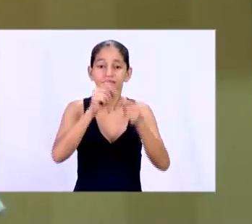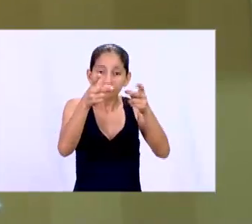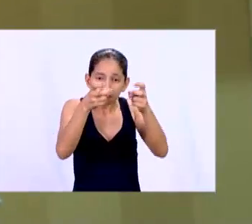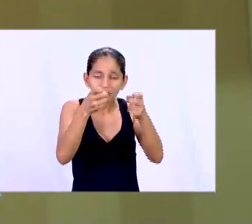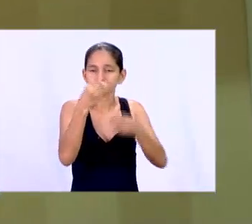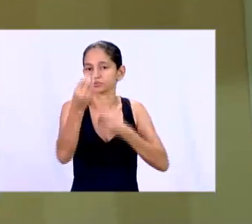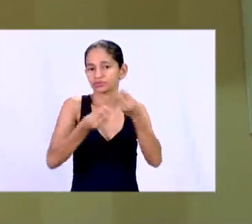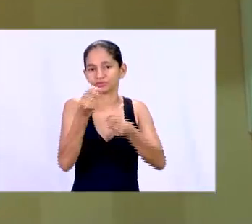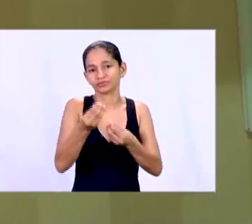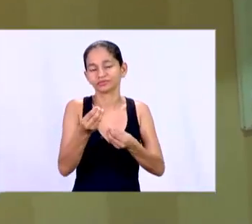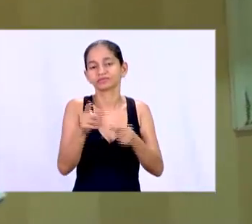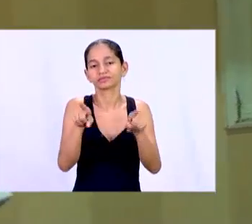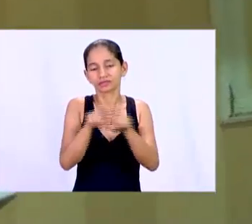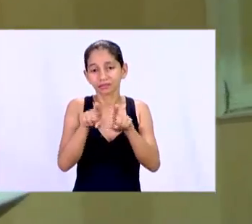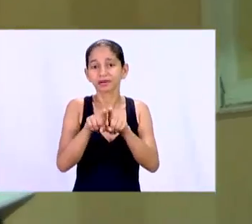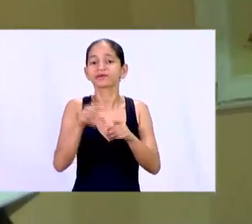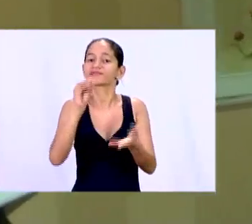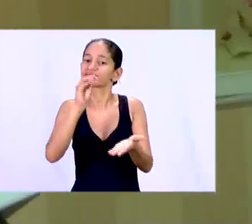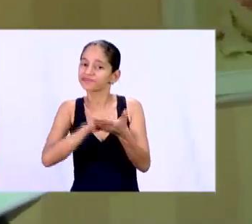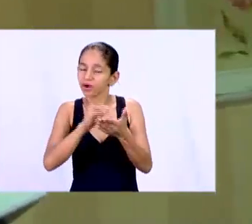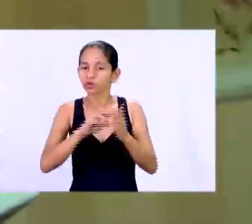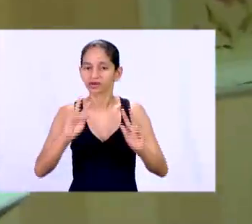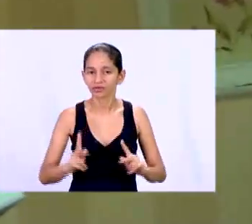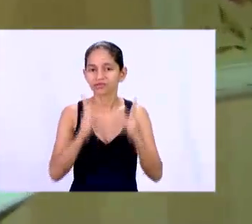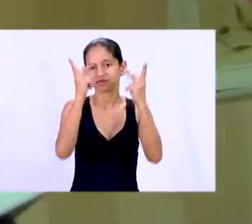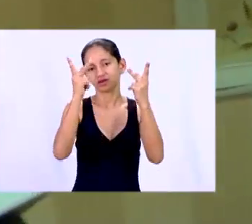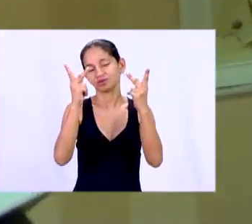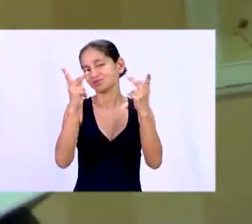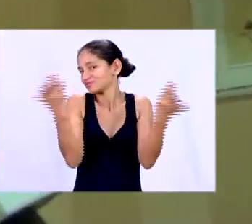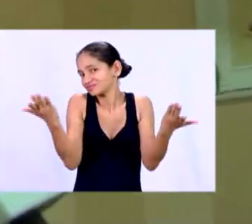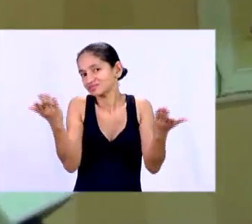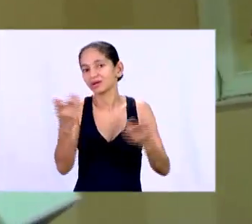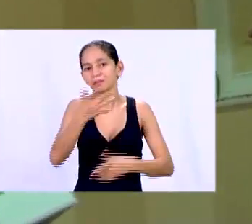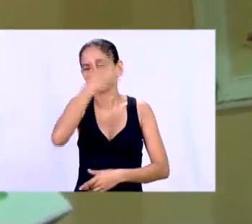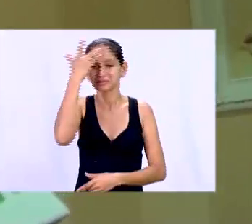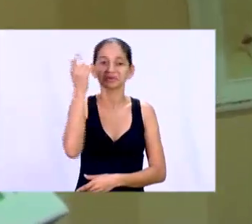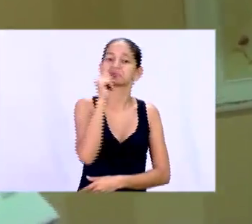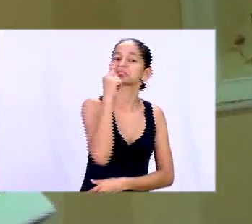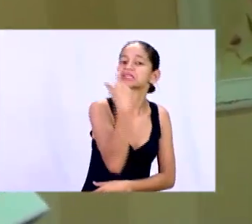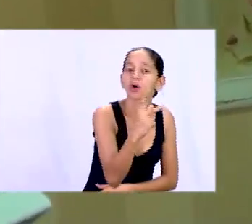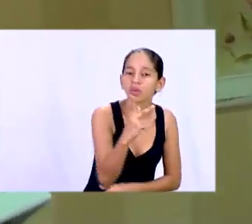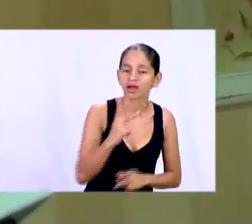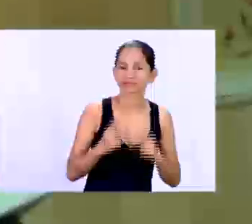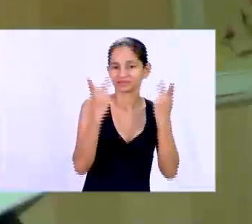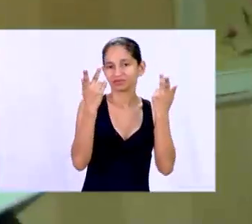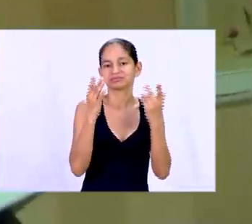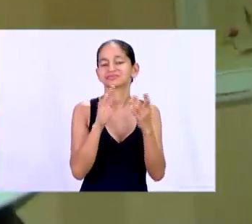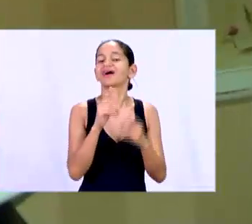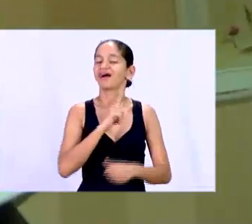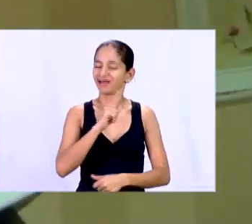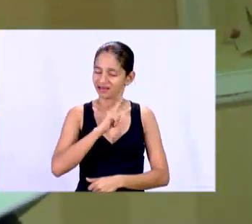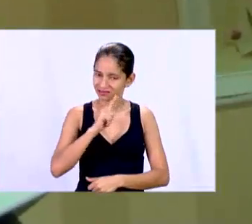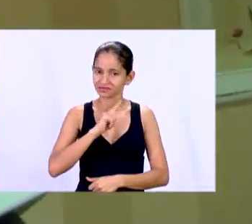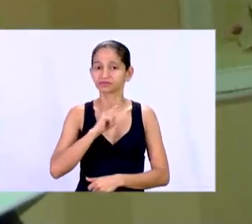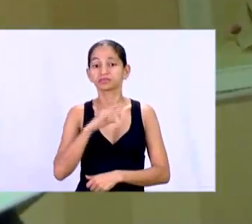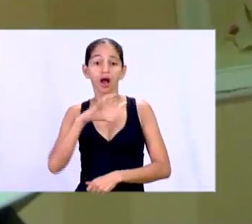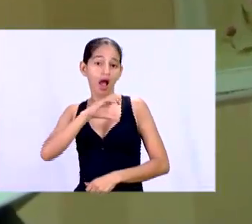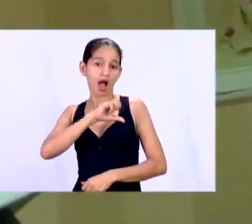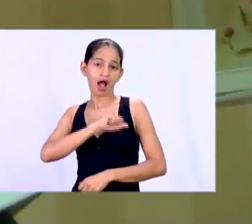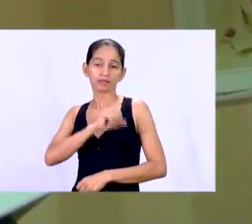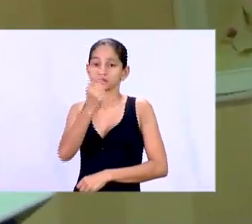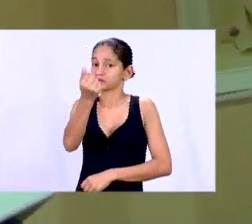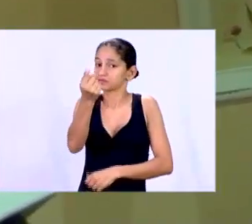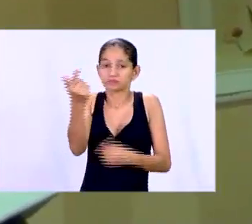como. Então existe uma ausência de valores, mas eu também não posso dizer que essas pessoas não têm valores, porque, por exemplo, elas podem amar o